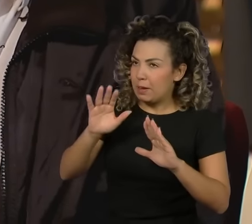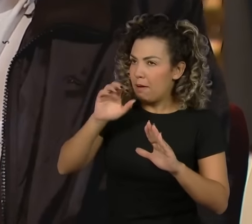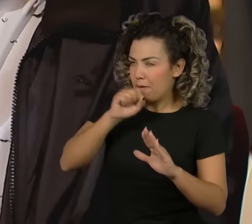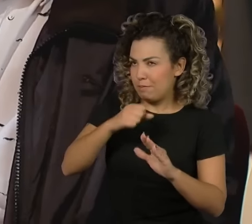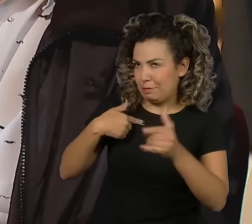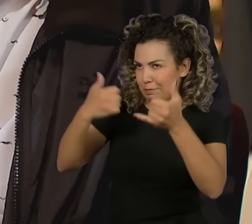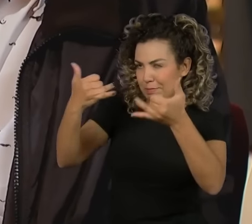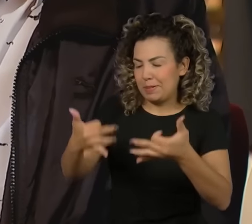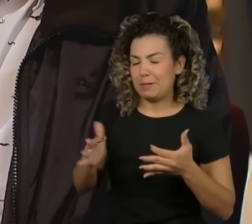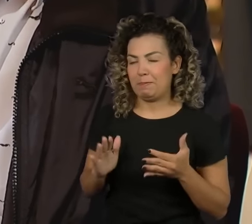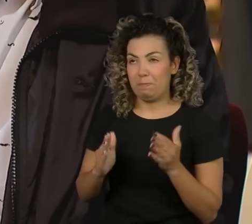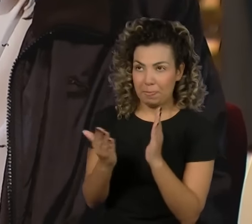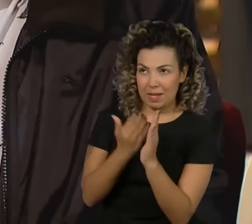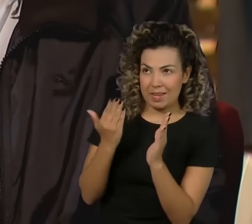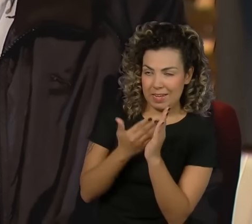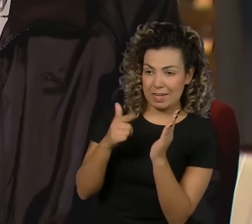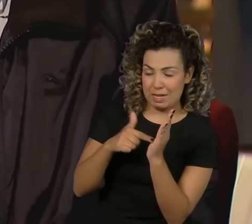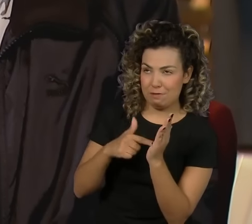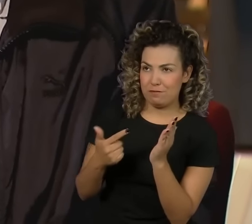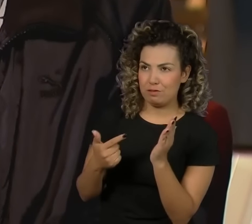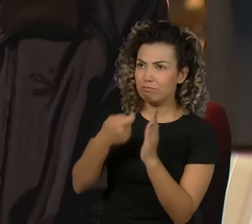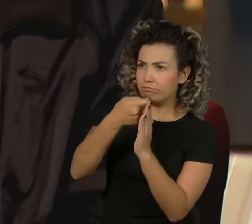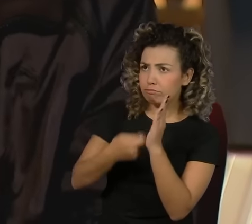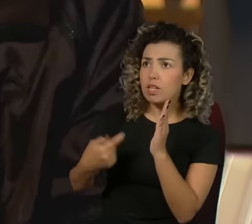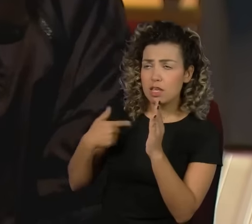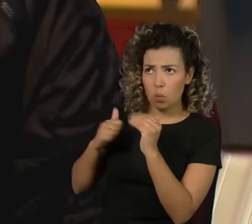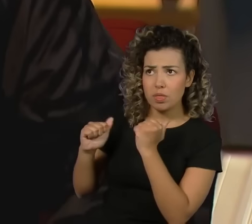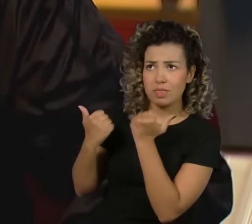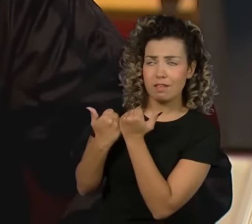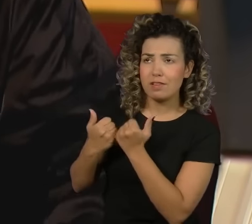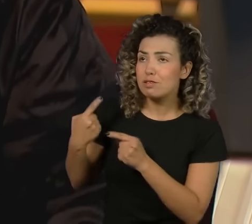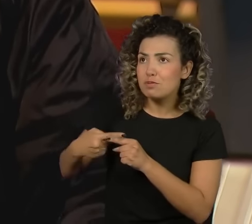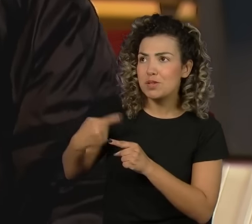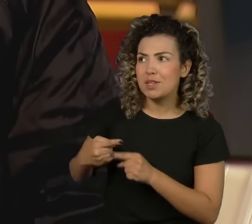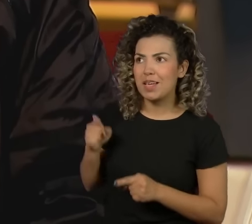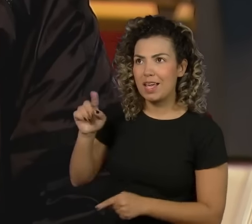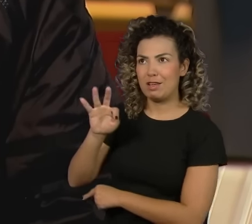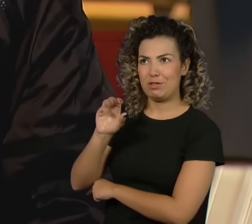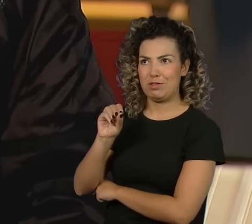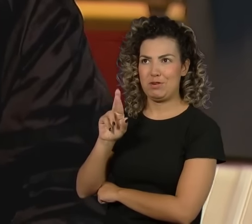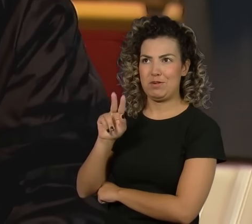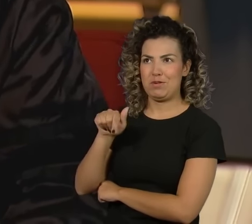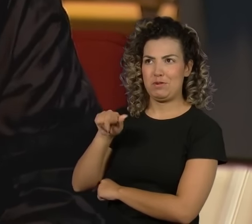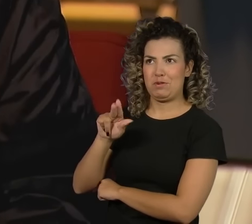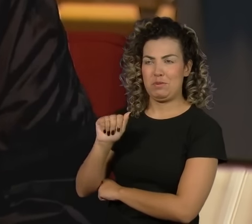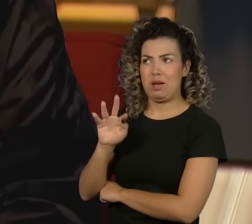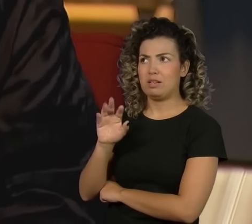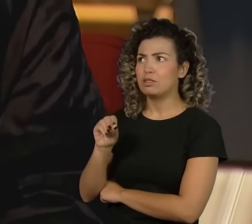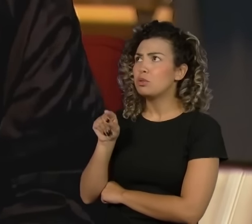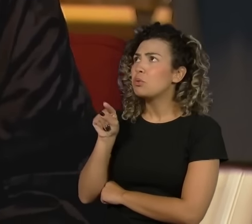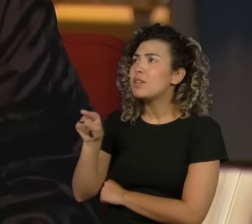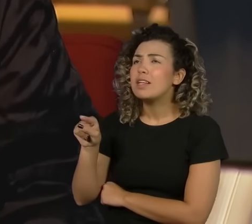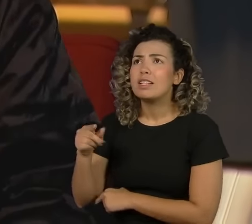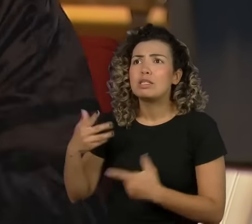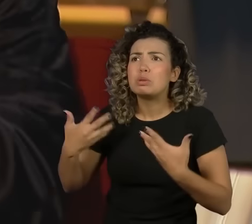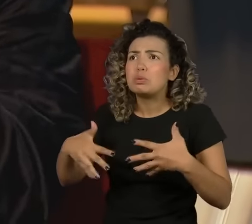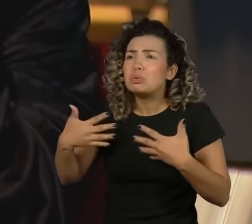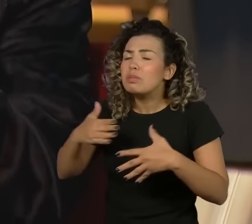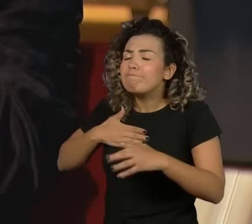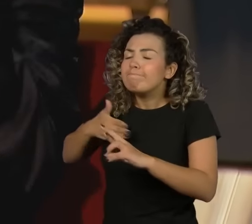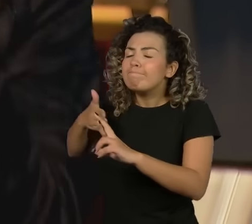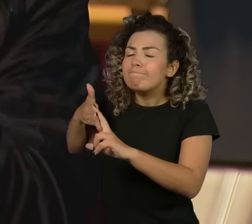tese. Sim. O Torquato é o tropicalista mais importante. É mais importante que Caetano e Gil. Para